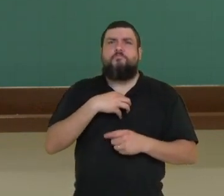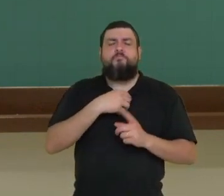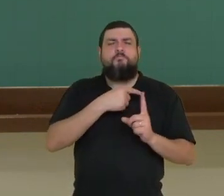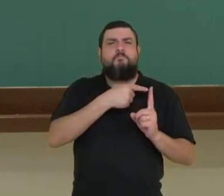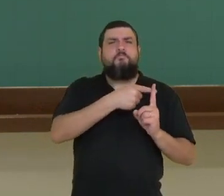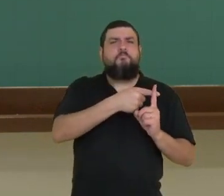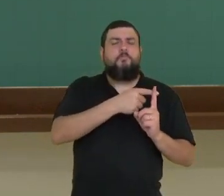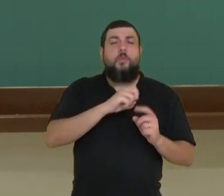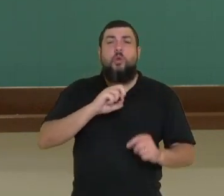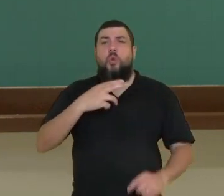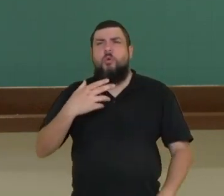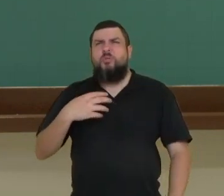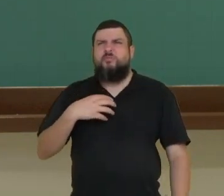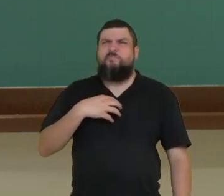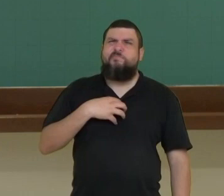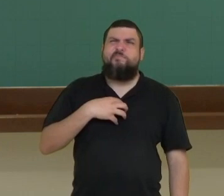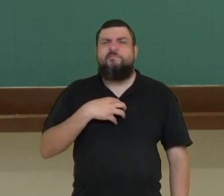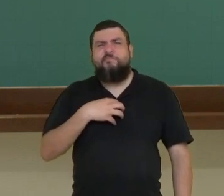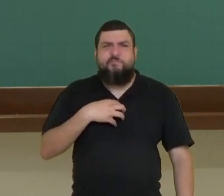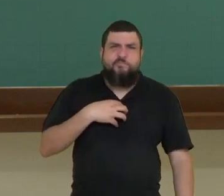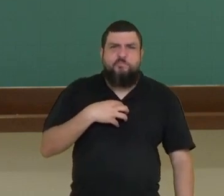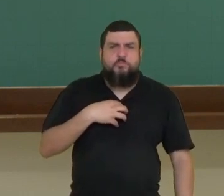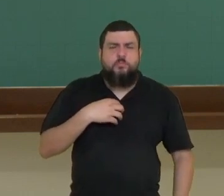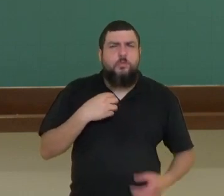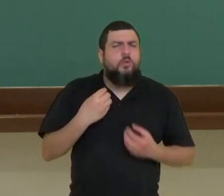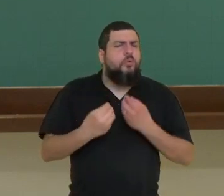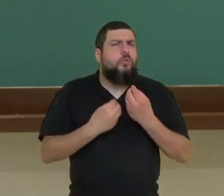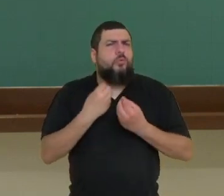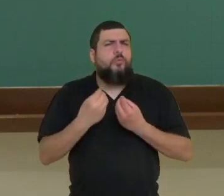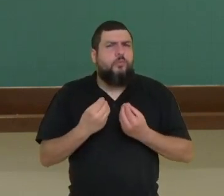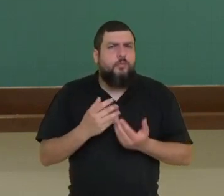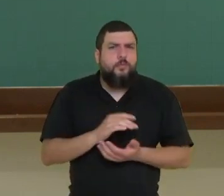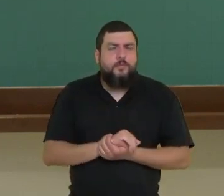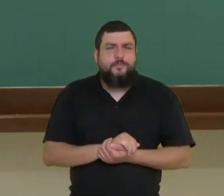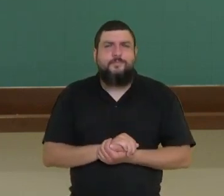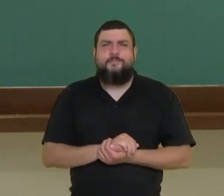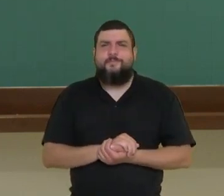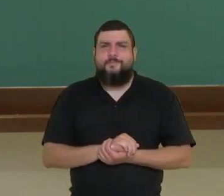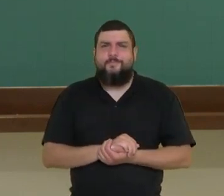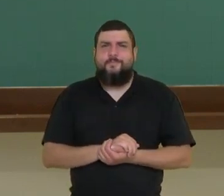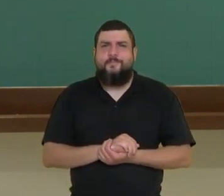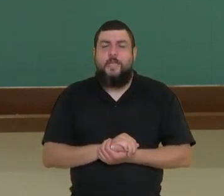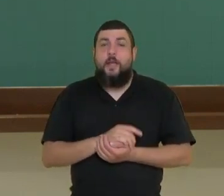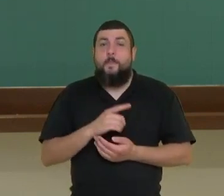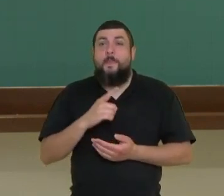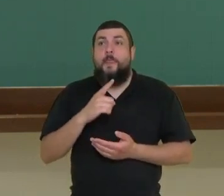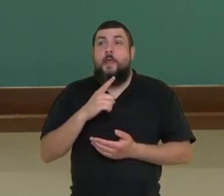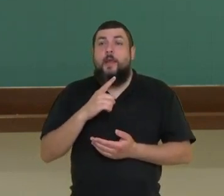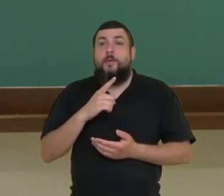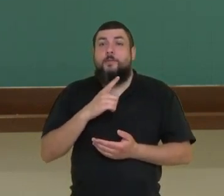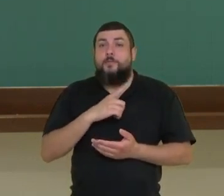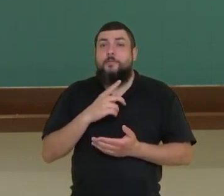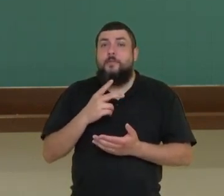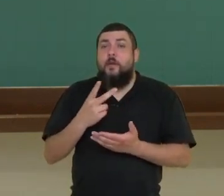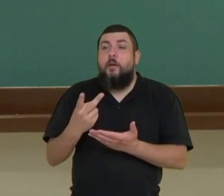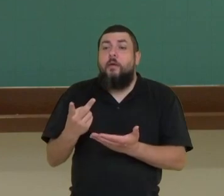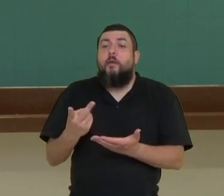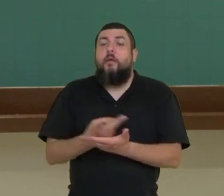Não agradou tanto? Como que foi essa experiência para você? Lembrando que não existe erro, existe preconceito